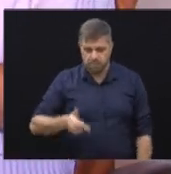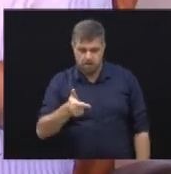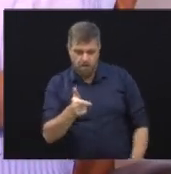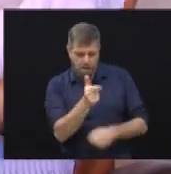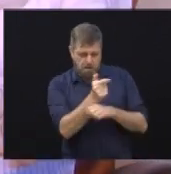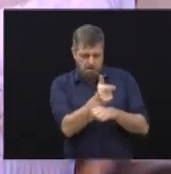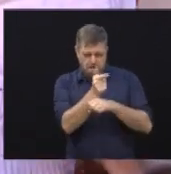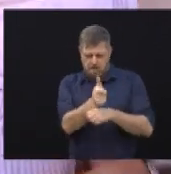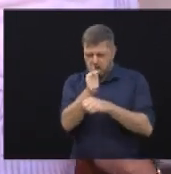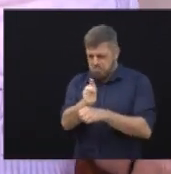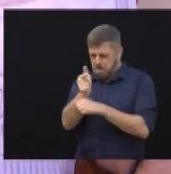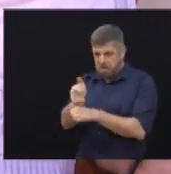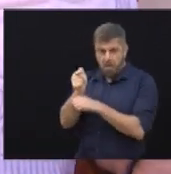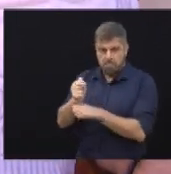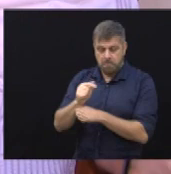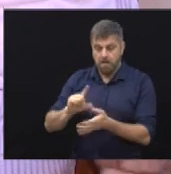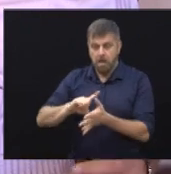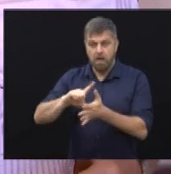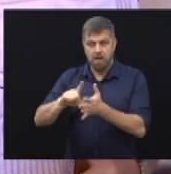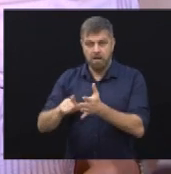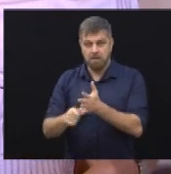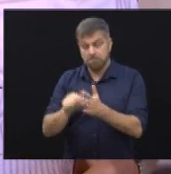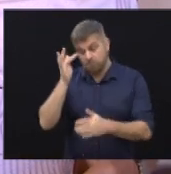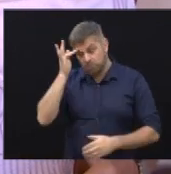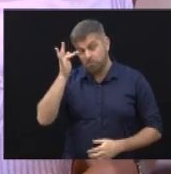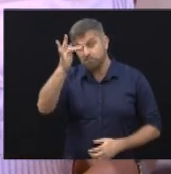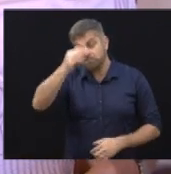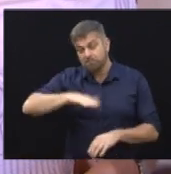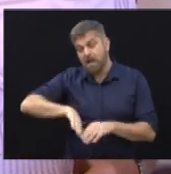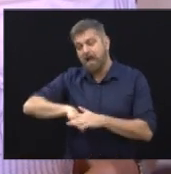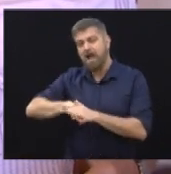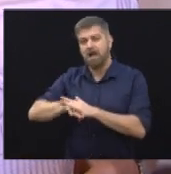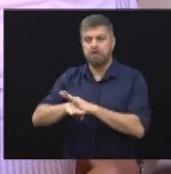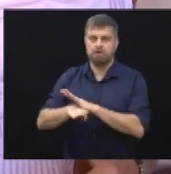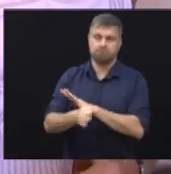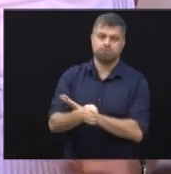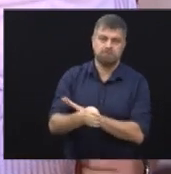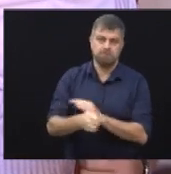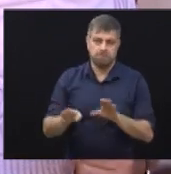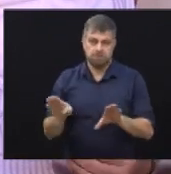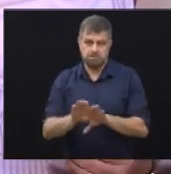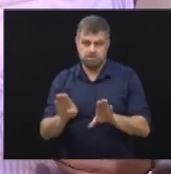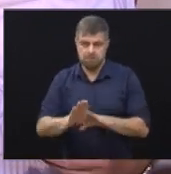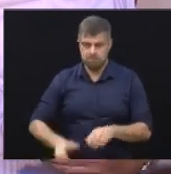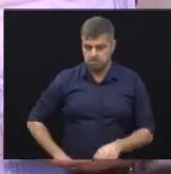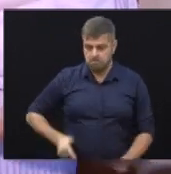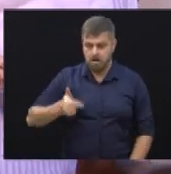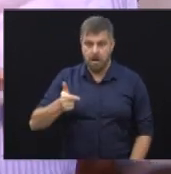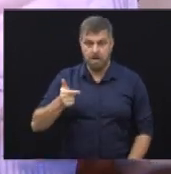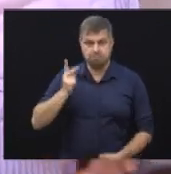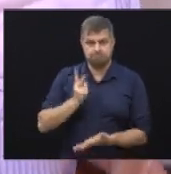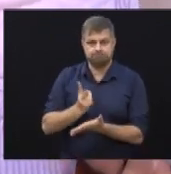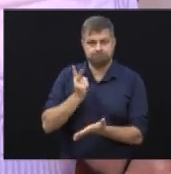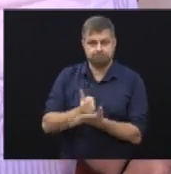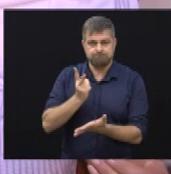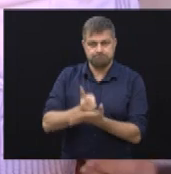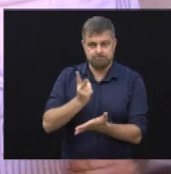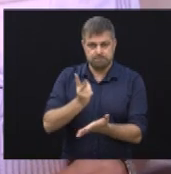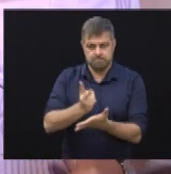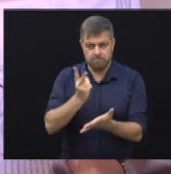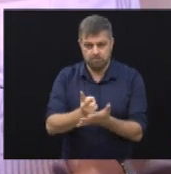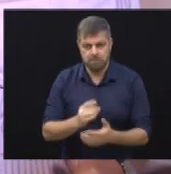quando pequena, né, brincando, ela já está meio que se acostumando, né, a estar com aquela arma,